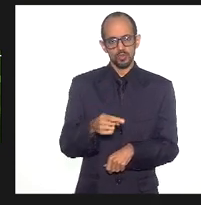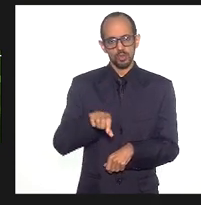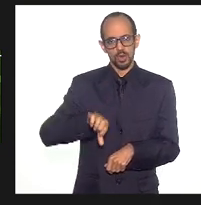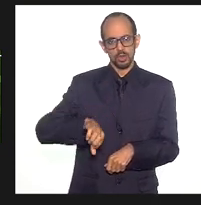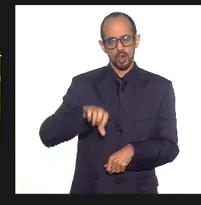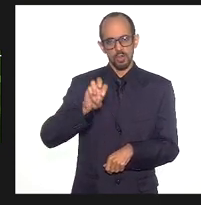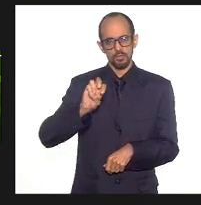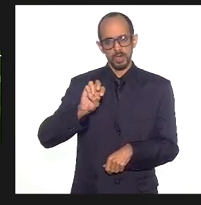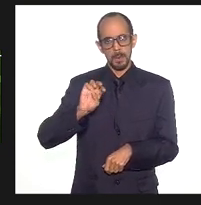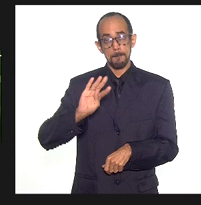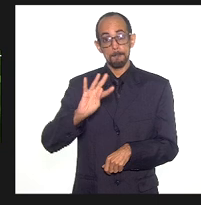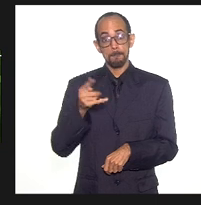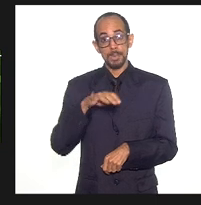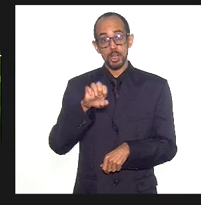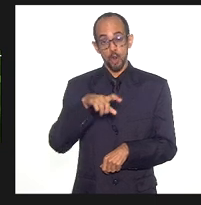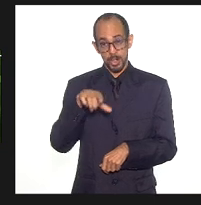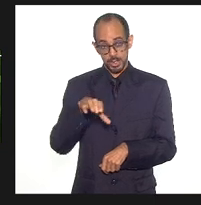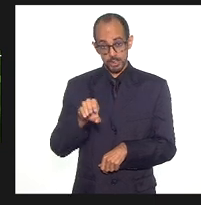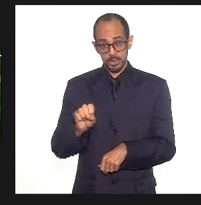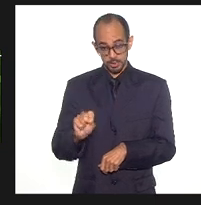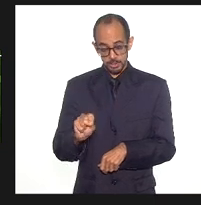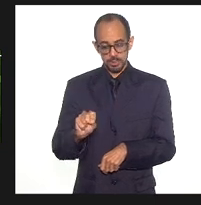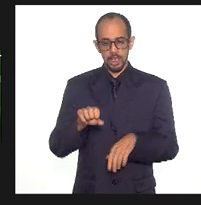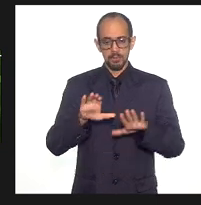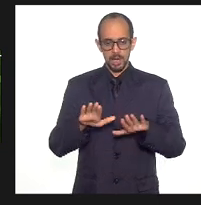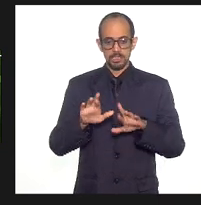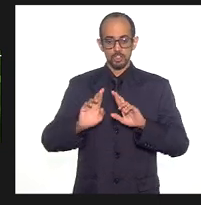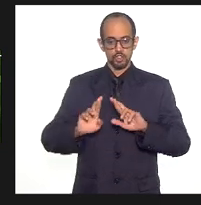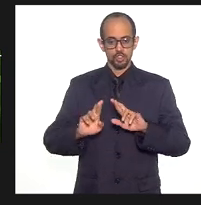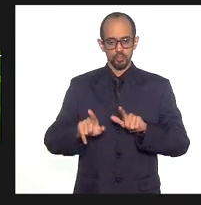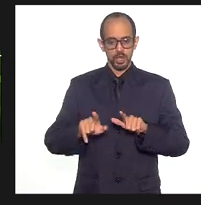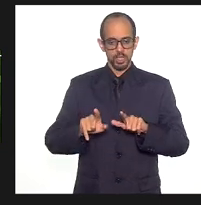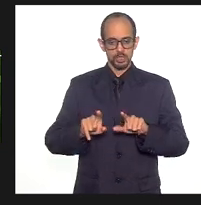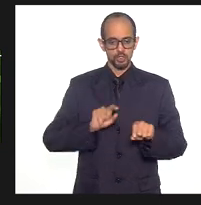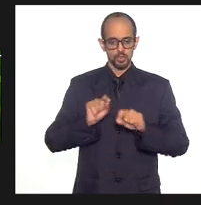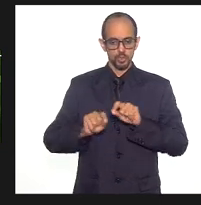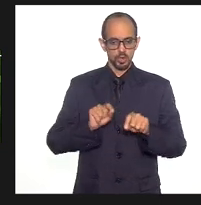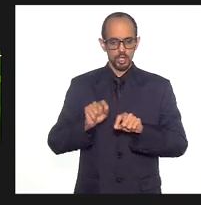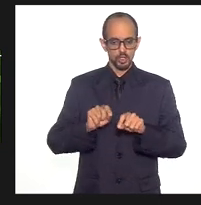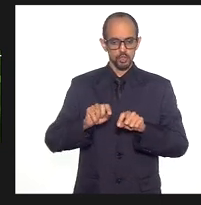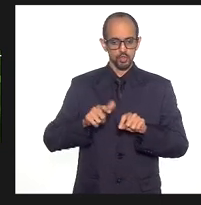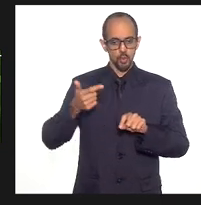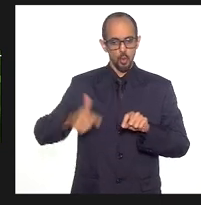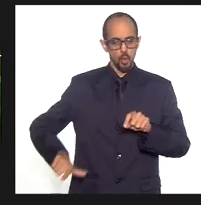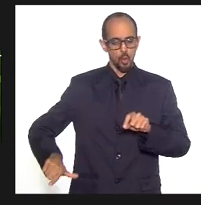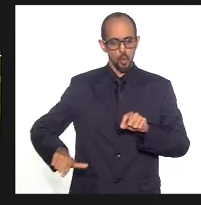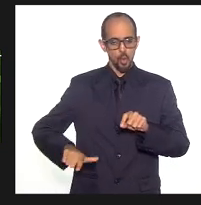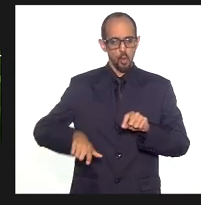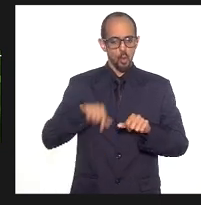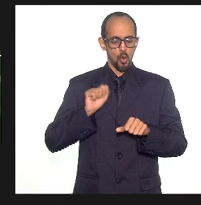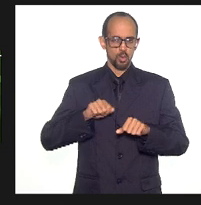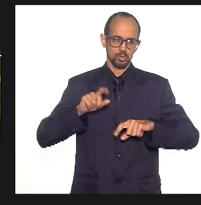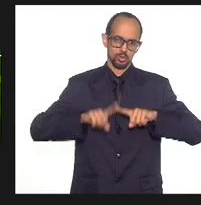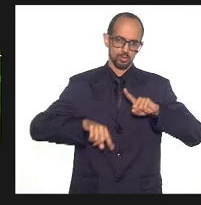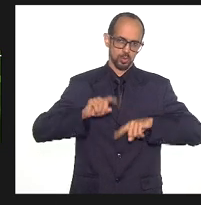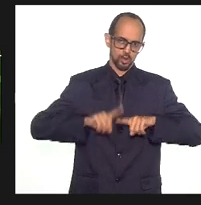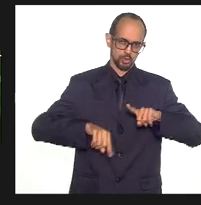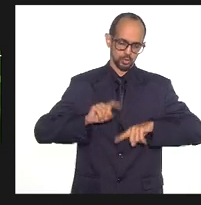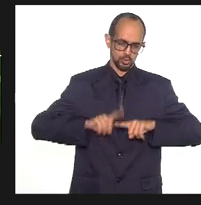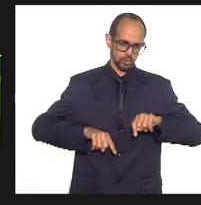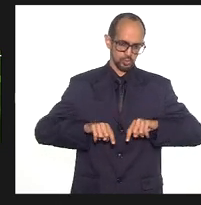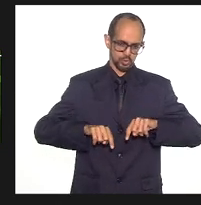2020. Agora, é importante lembrar que, diferentemente de outras mercadorias, e não é esse aqui o